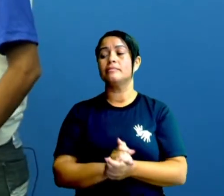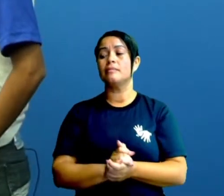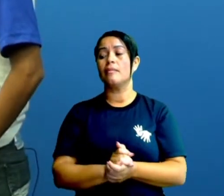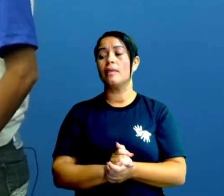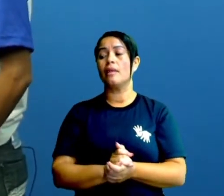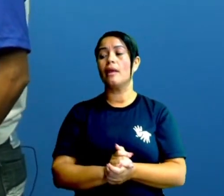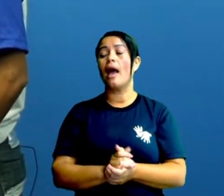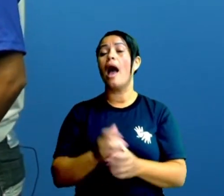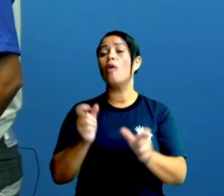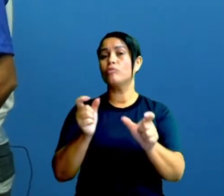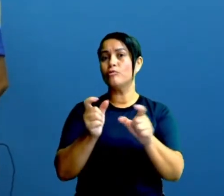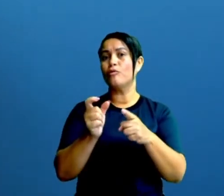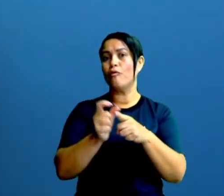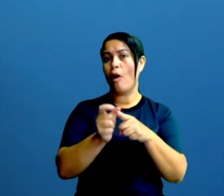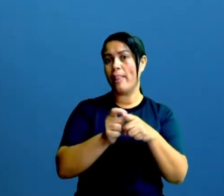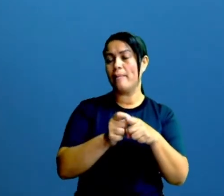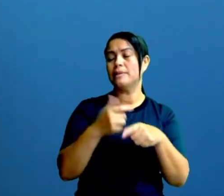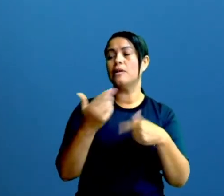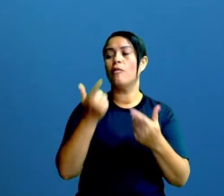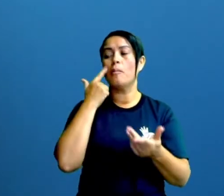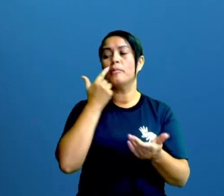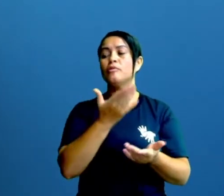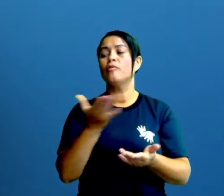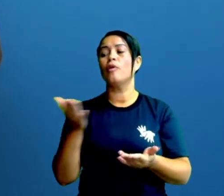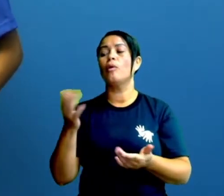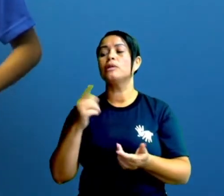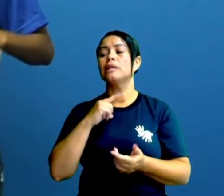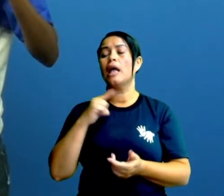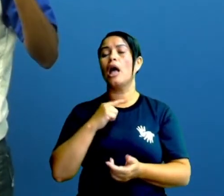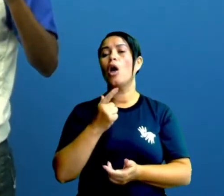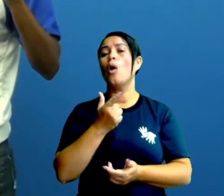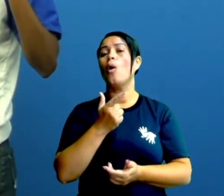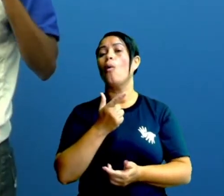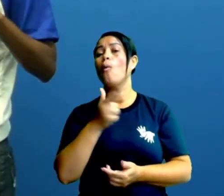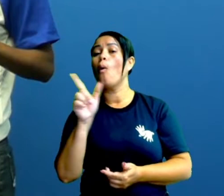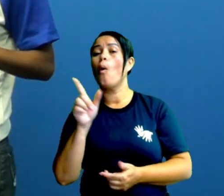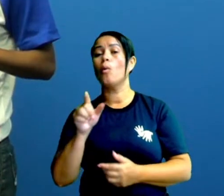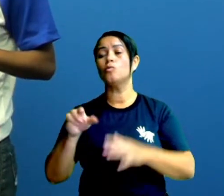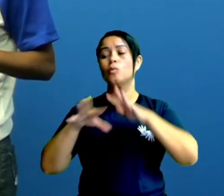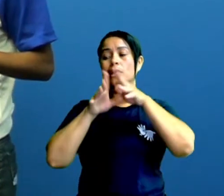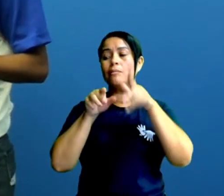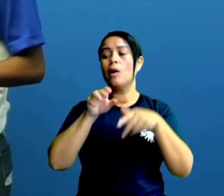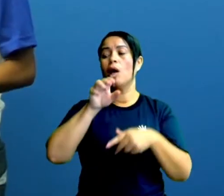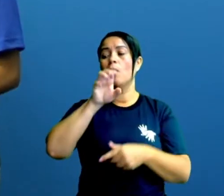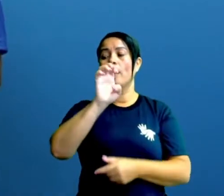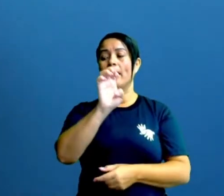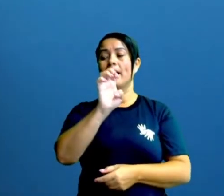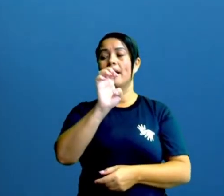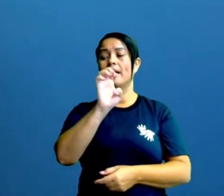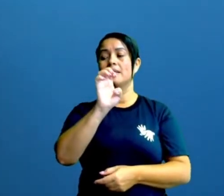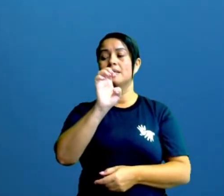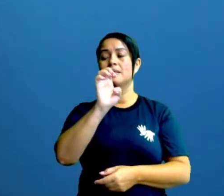agora nós vamos seguir nós temos um outro animal aqui é um e esquilo